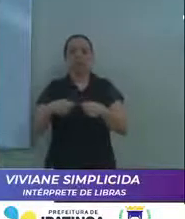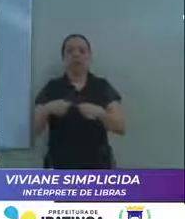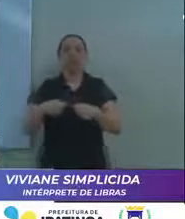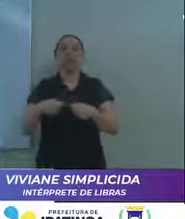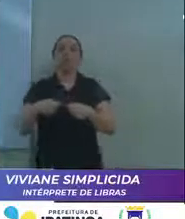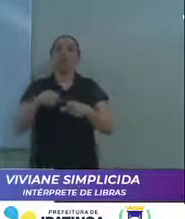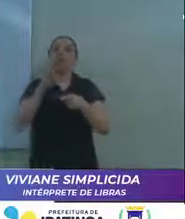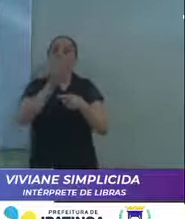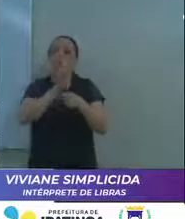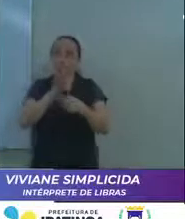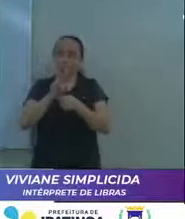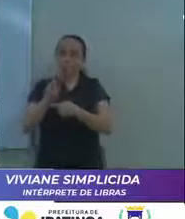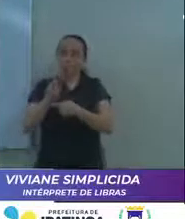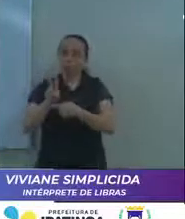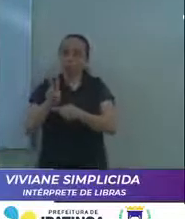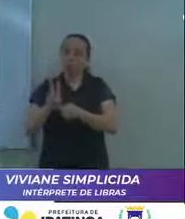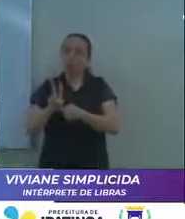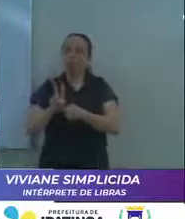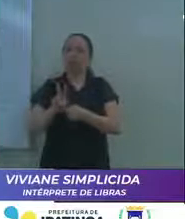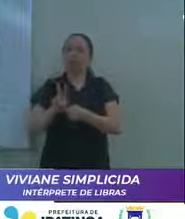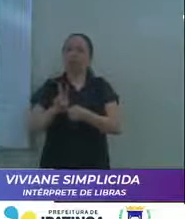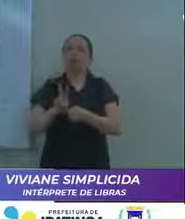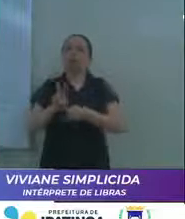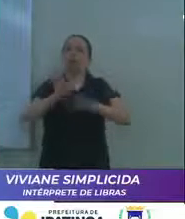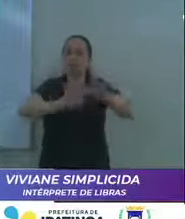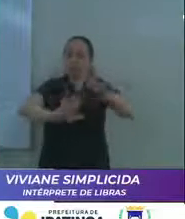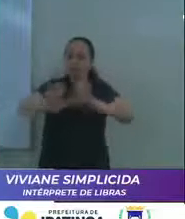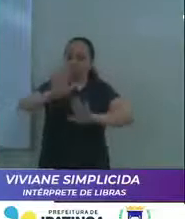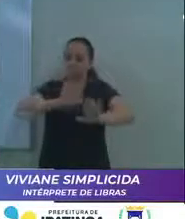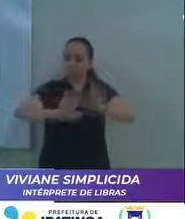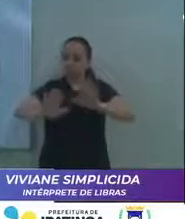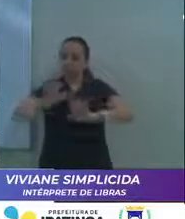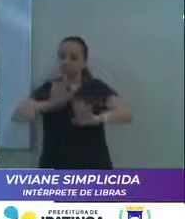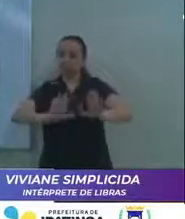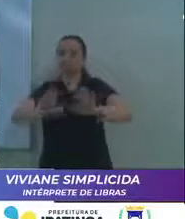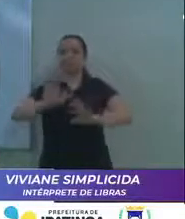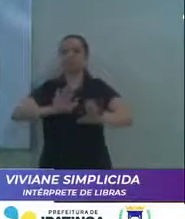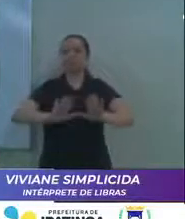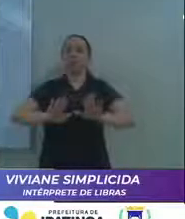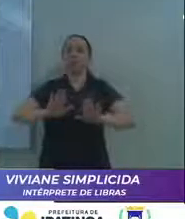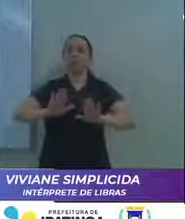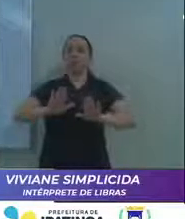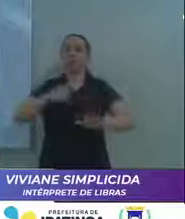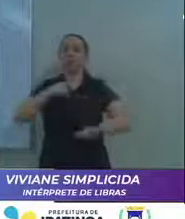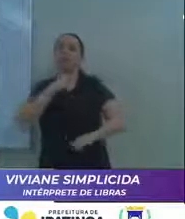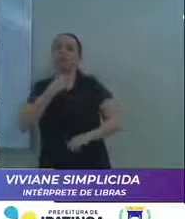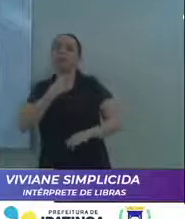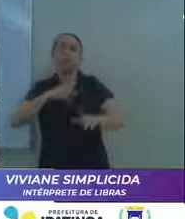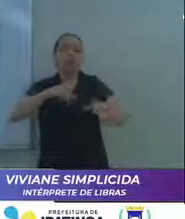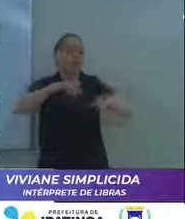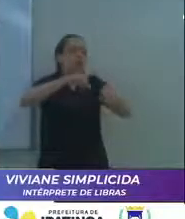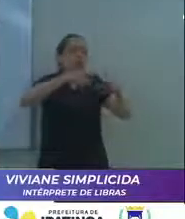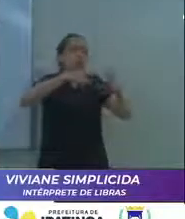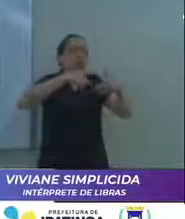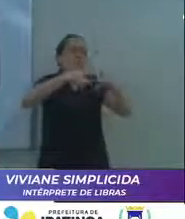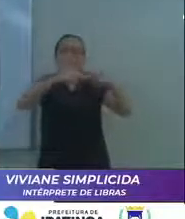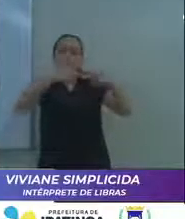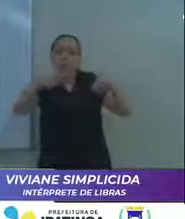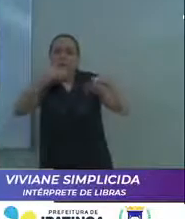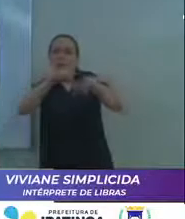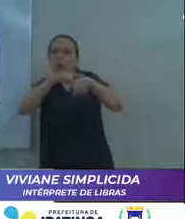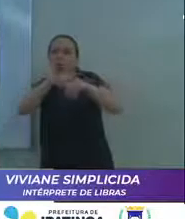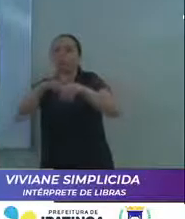em todos os momentos da nossa vida. E enquanto docente, eu falo para vocês com